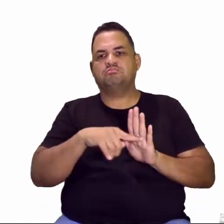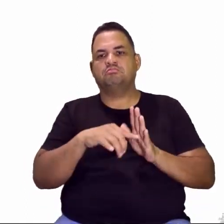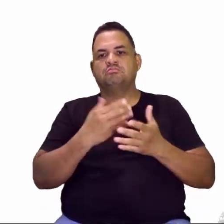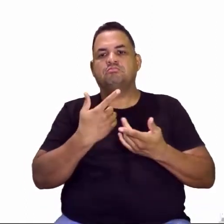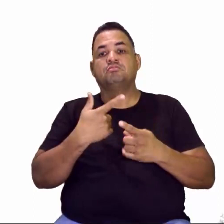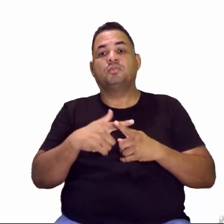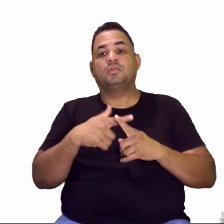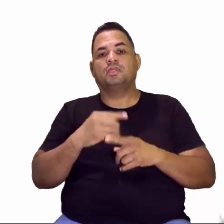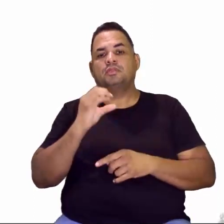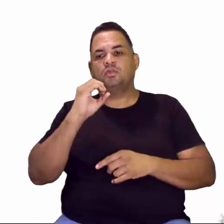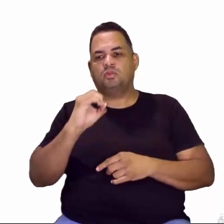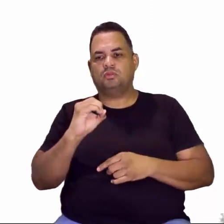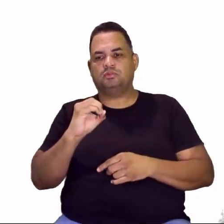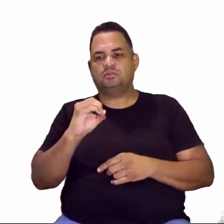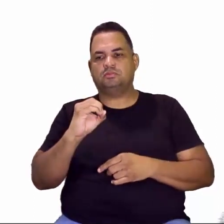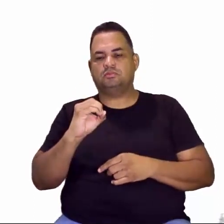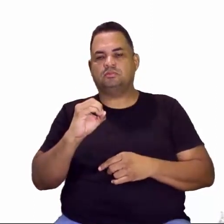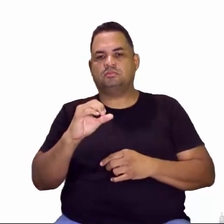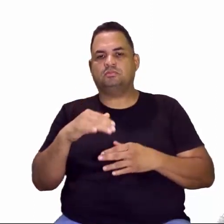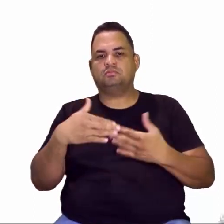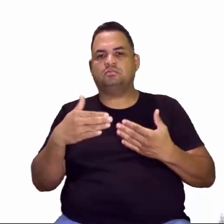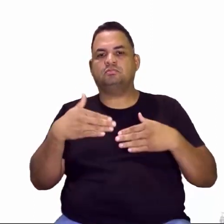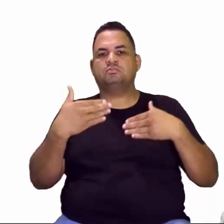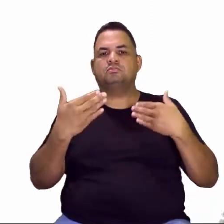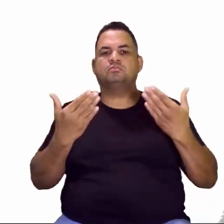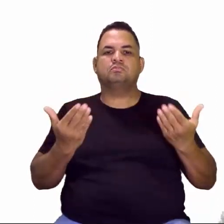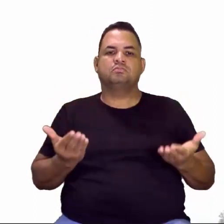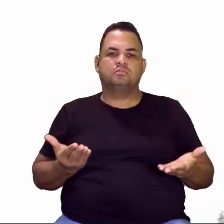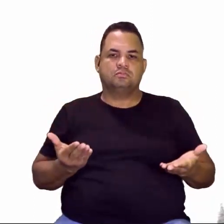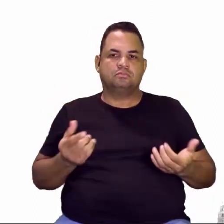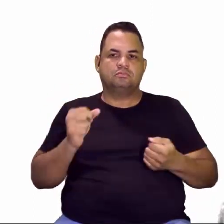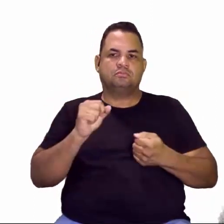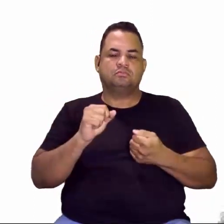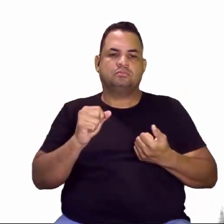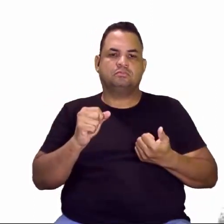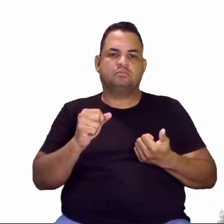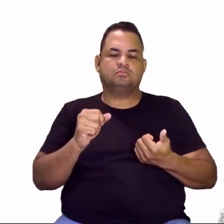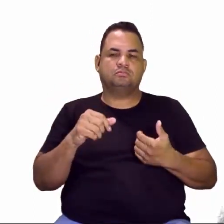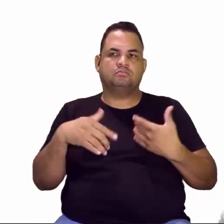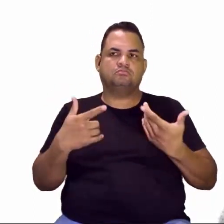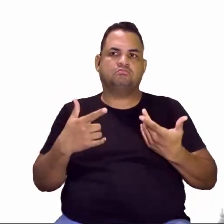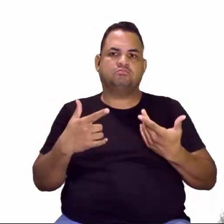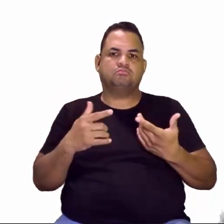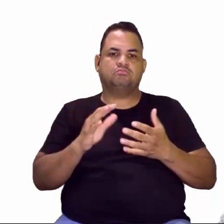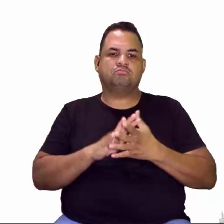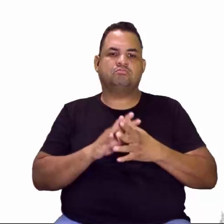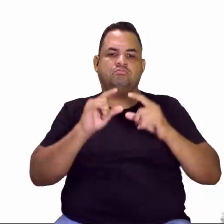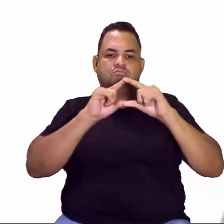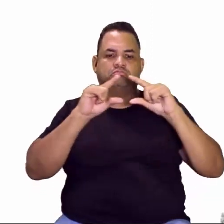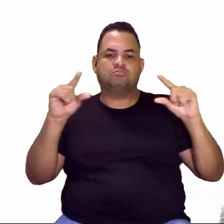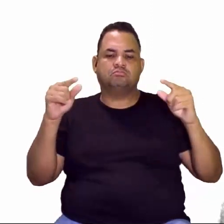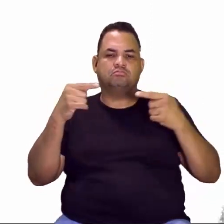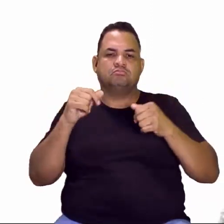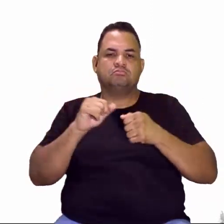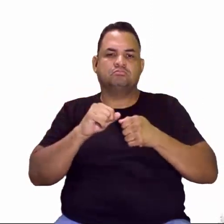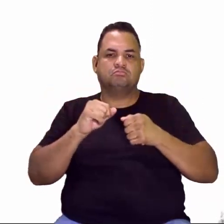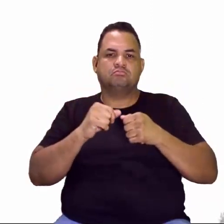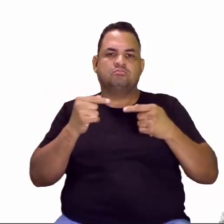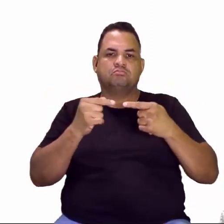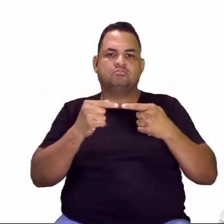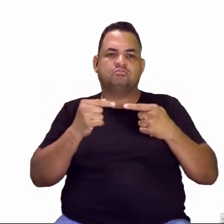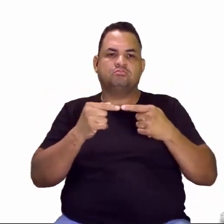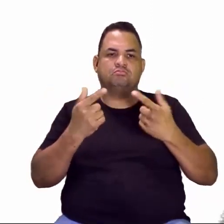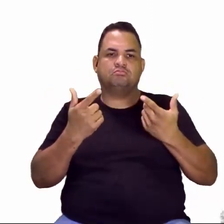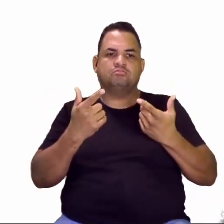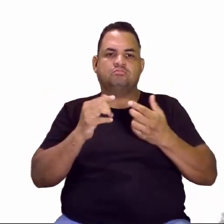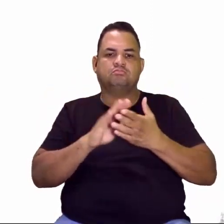seus oxigênios. E aí, quando eu fiz, quando o enunciado fez a ligação